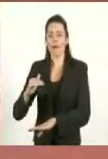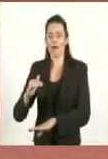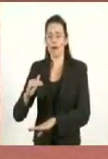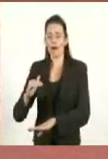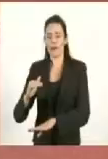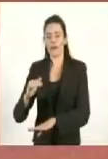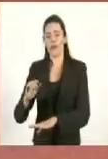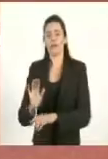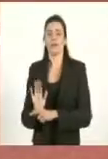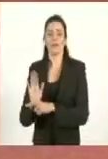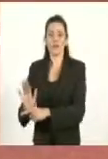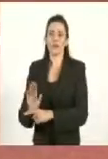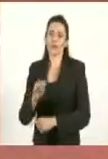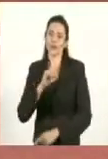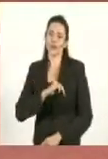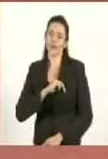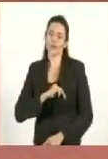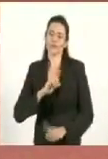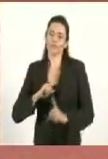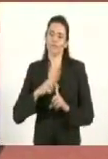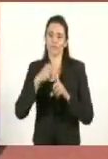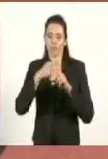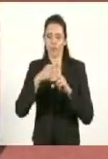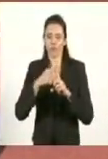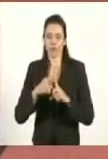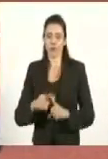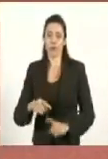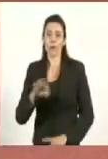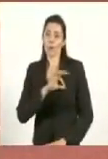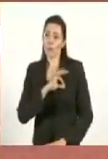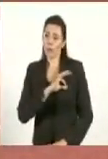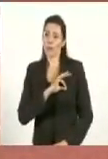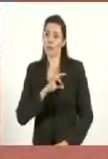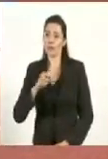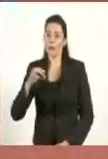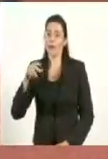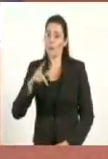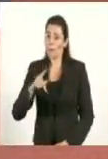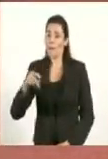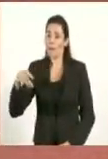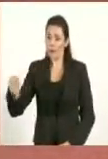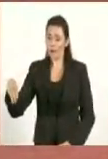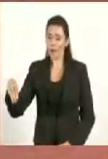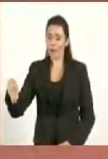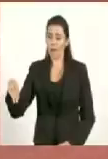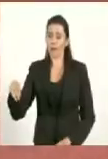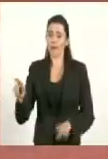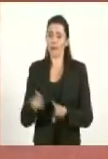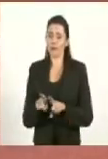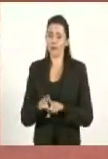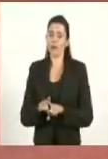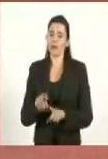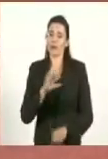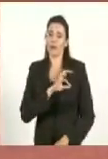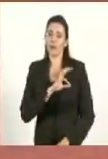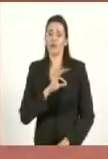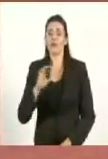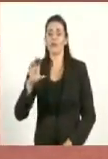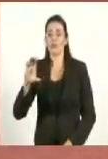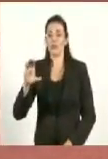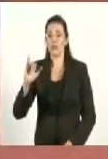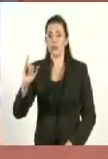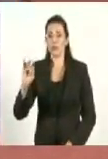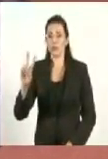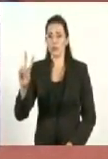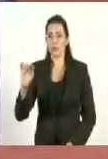Polícia Militar, Corpo de Bombeiros, Polícia Civil. Eu não tenho dúvidas que é o início de um diálogo, é o início